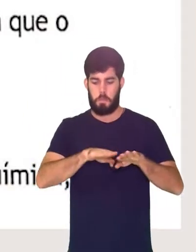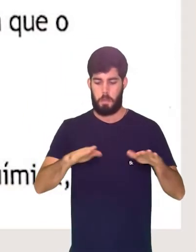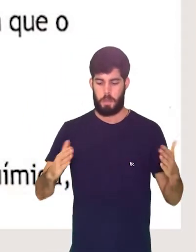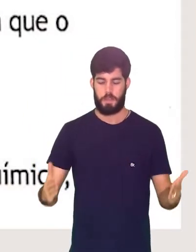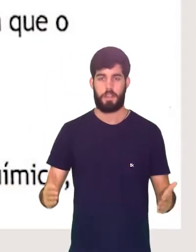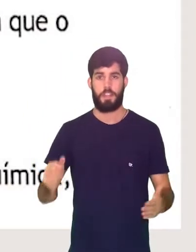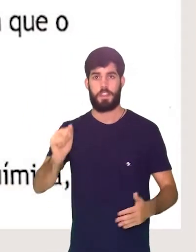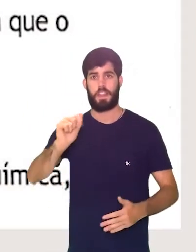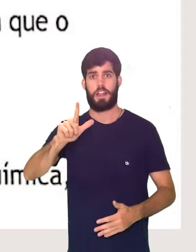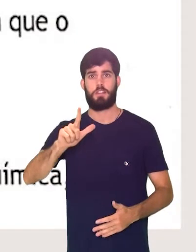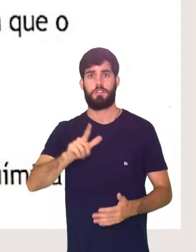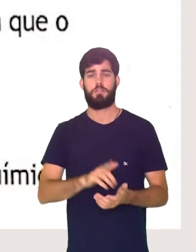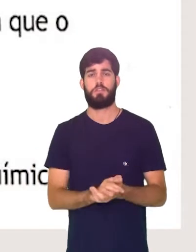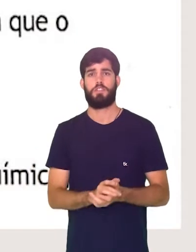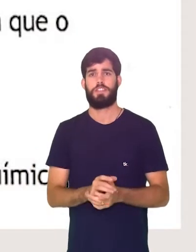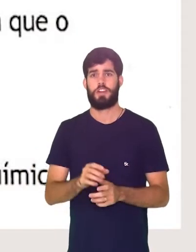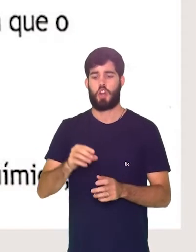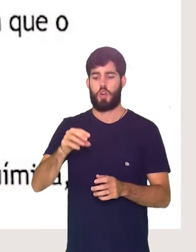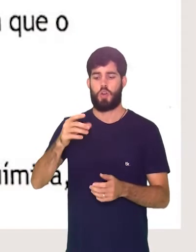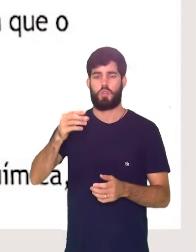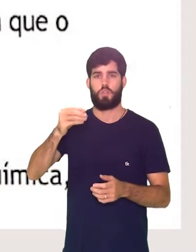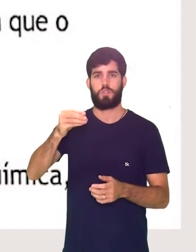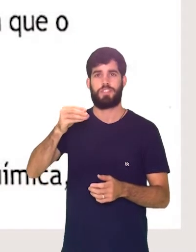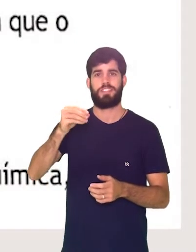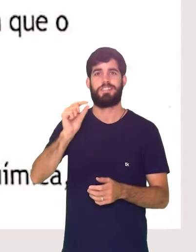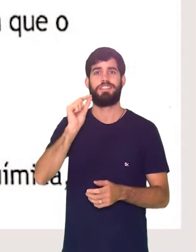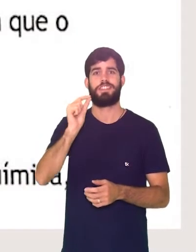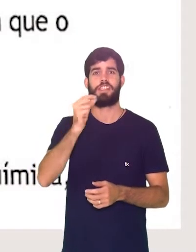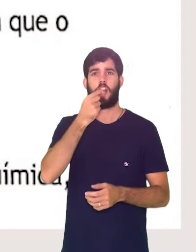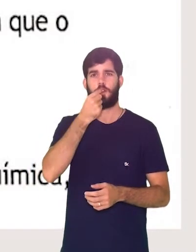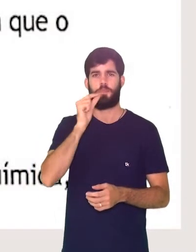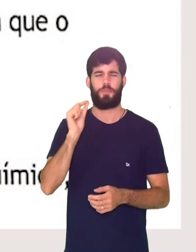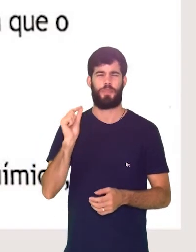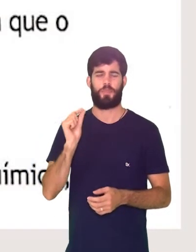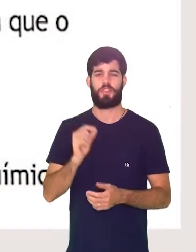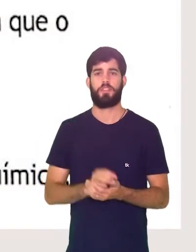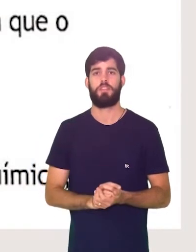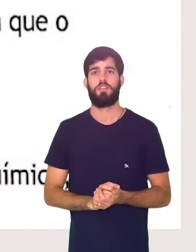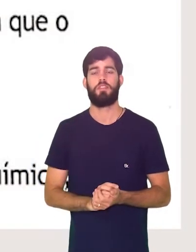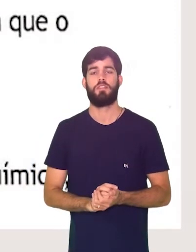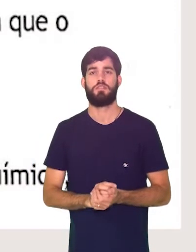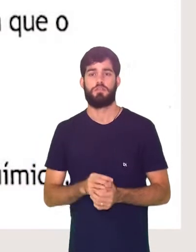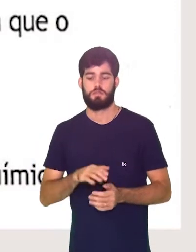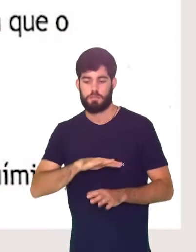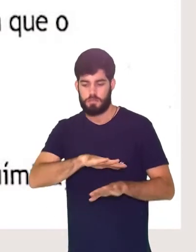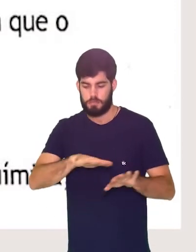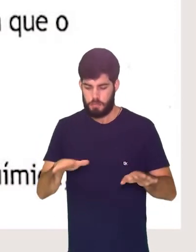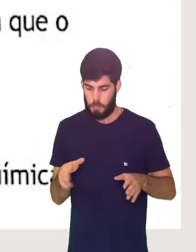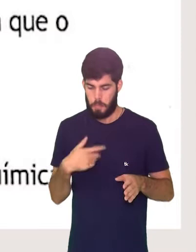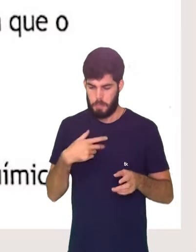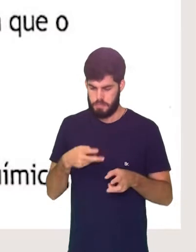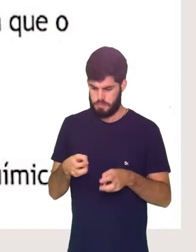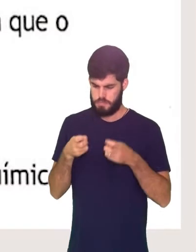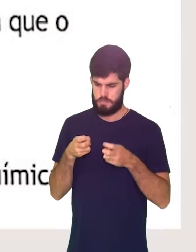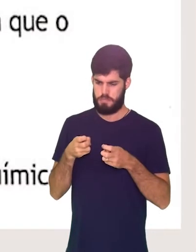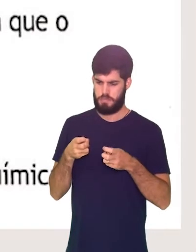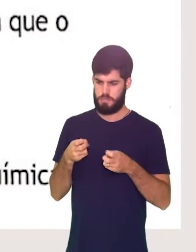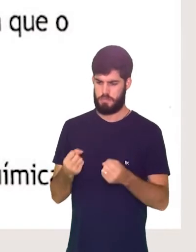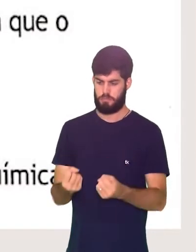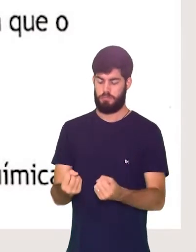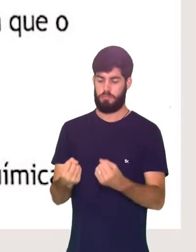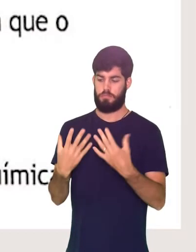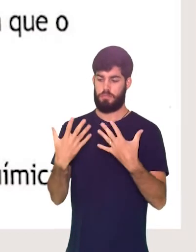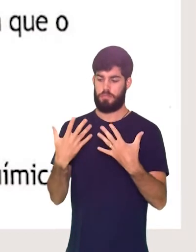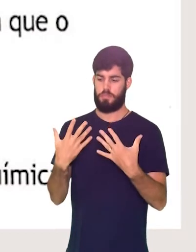querer derramou algumas gotas de limão. Após algum tempo essa superfície se apresentou com um brilho diferente do restante